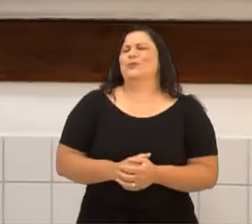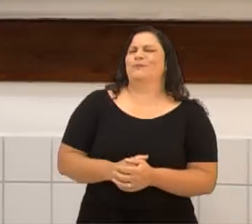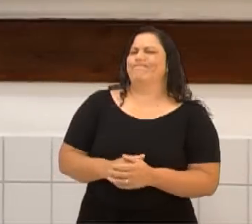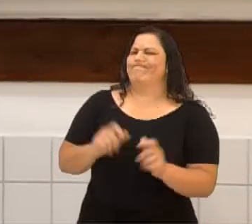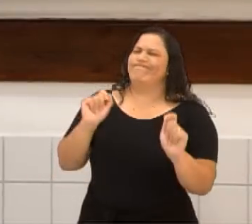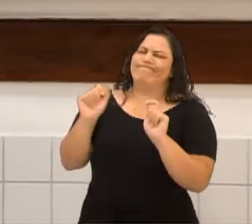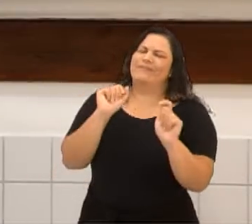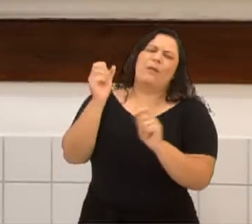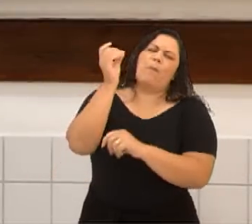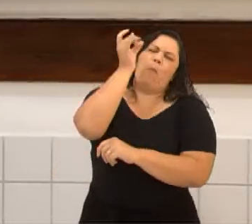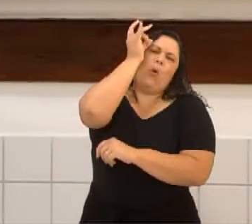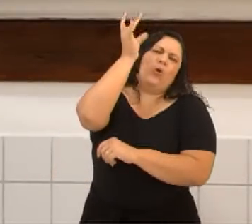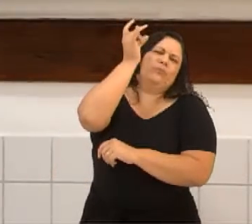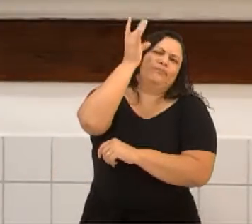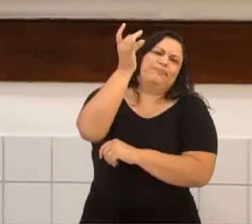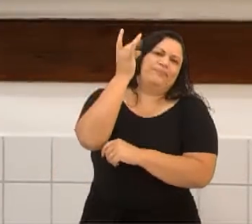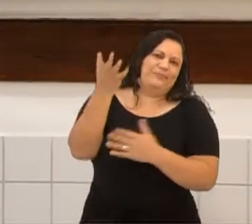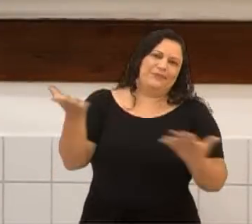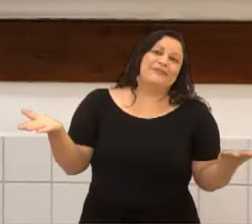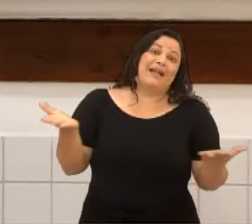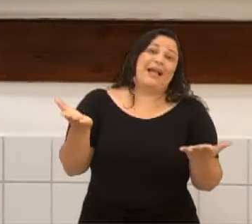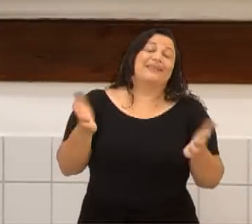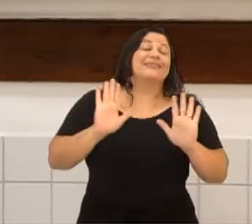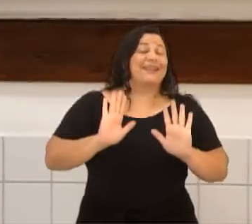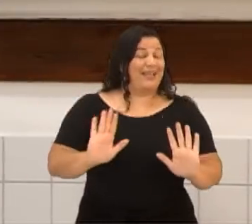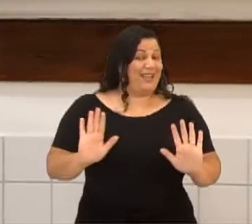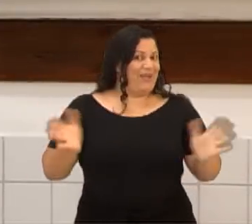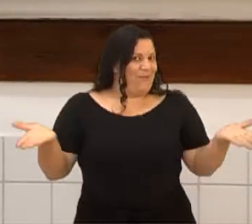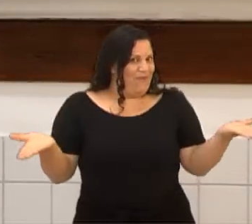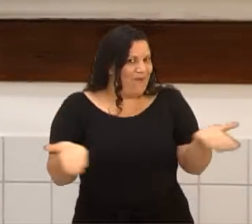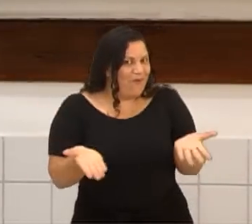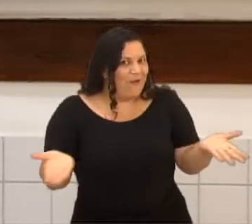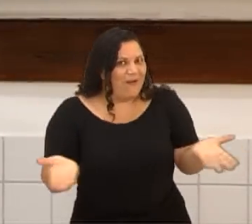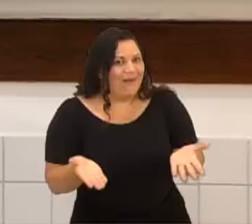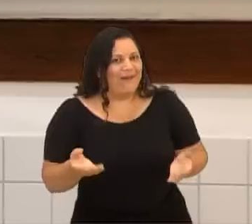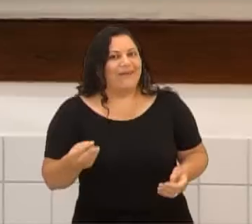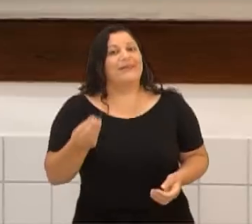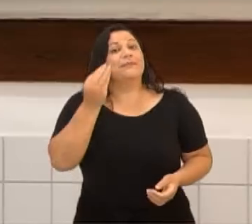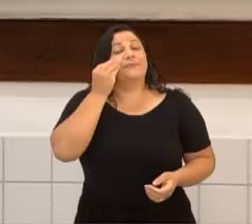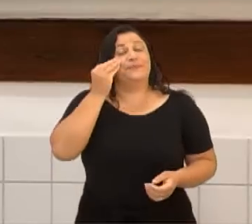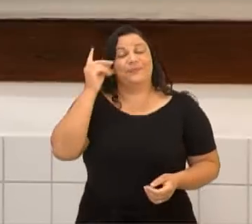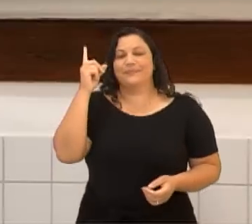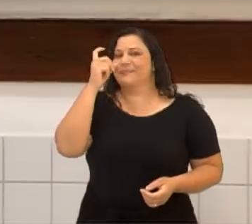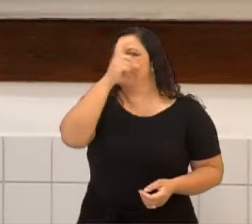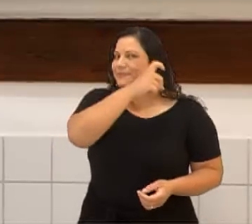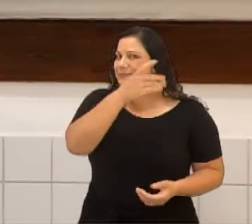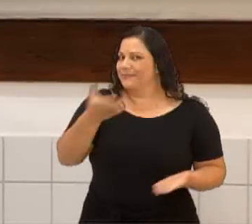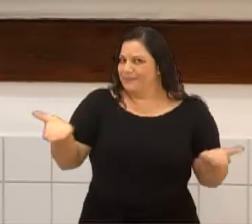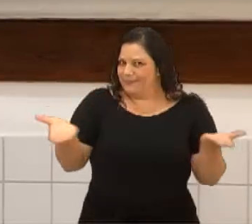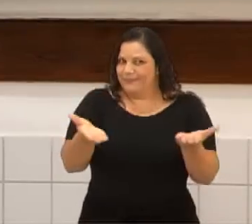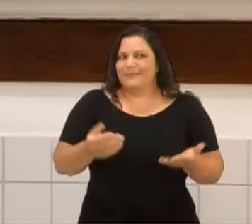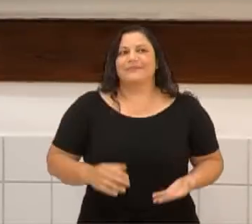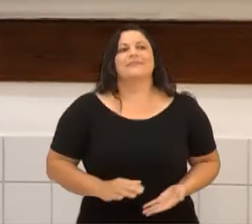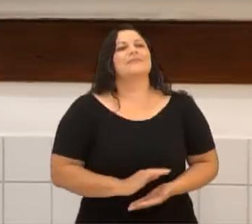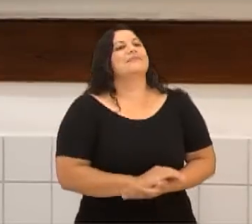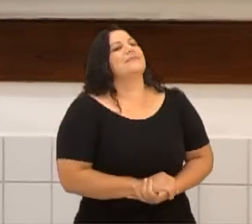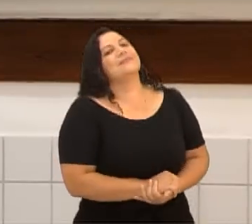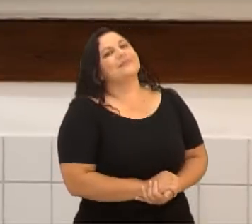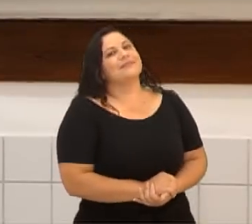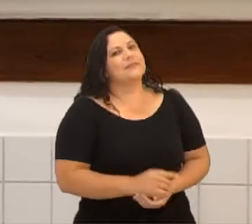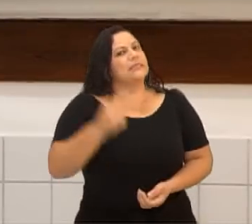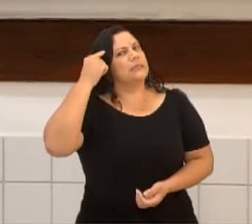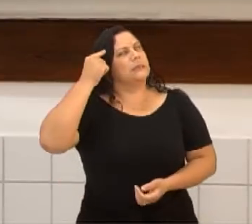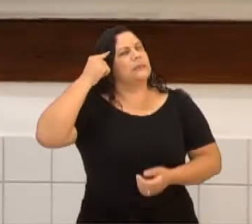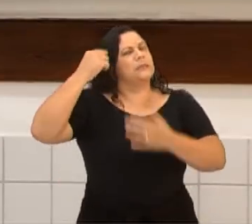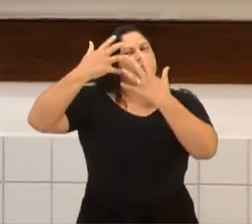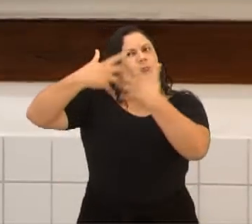Chuchuzinho, mamão com açúcar por enquanto. Vamos aí tentar dificultar mais um pouquinho? Então, a gente tem que botar o cérebro